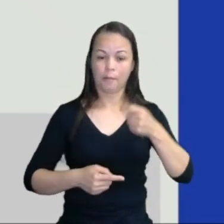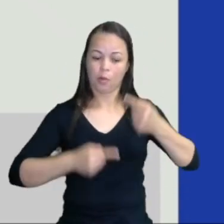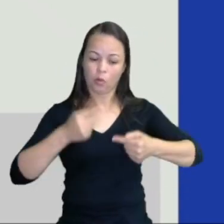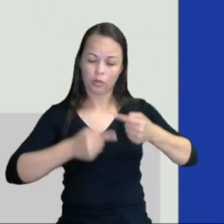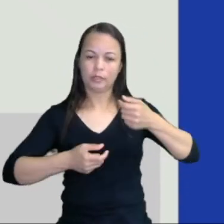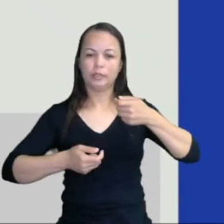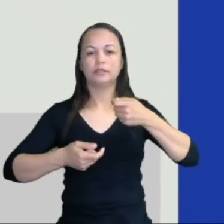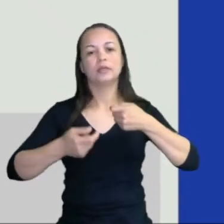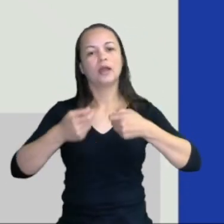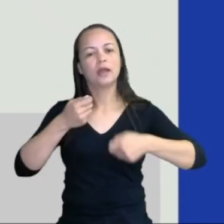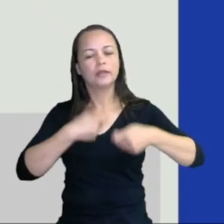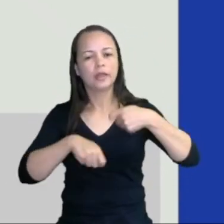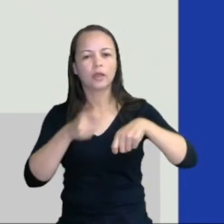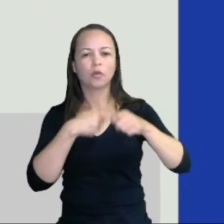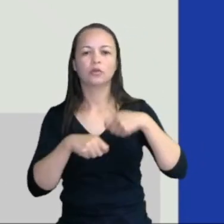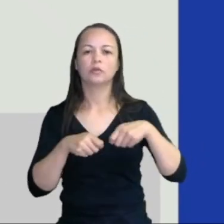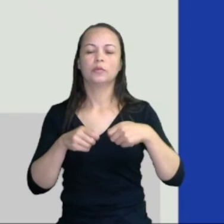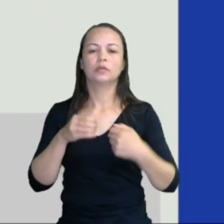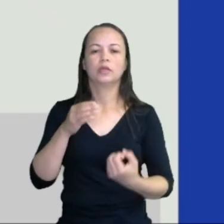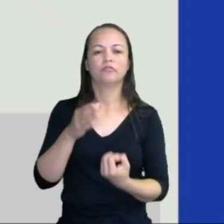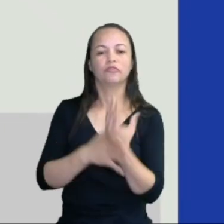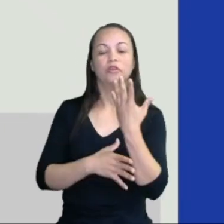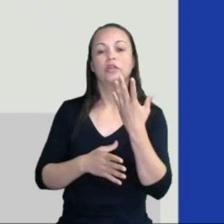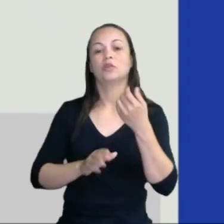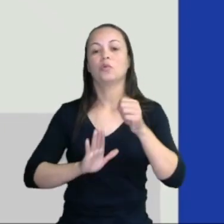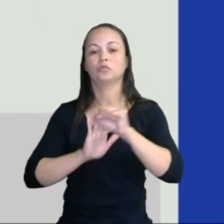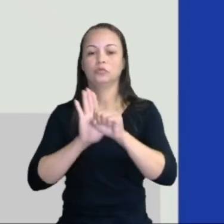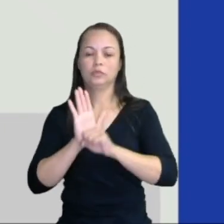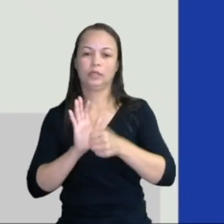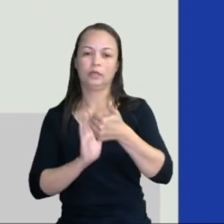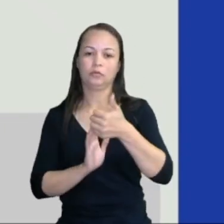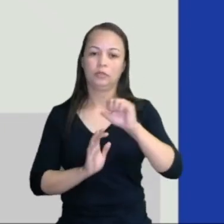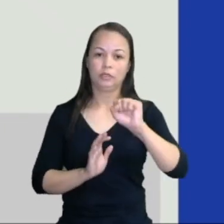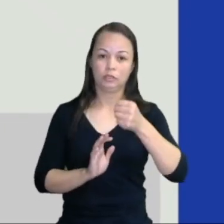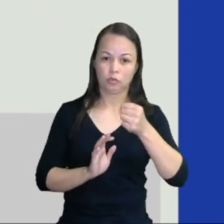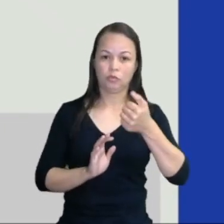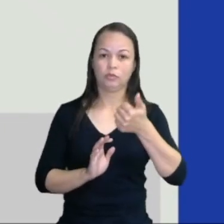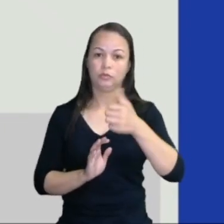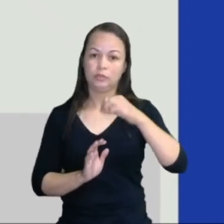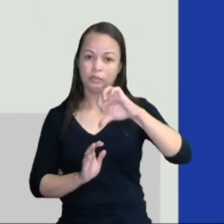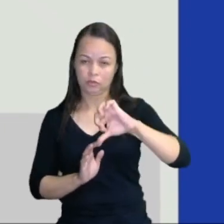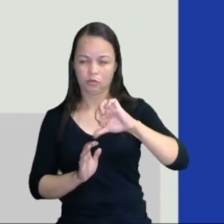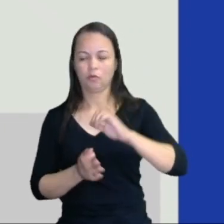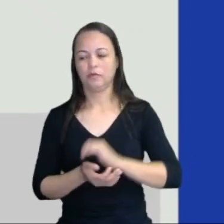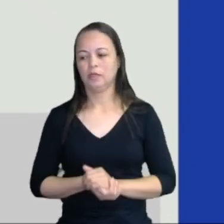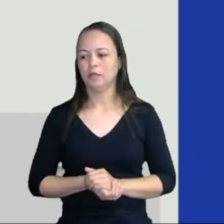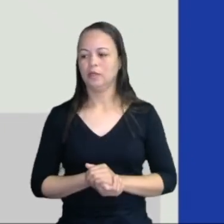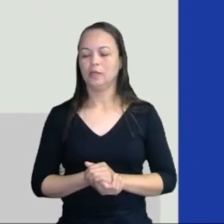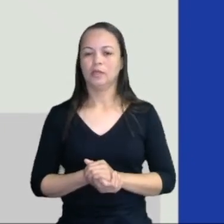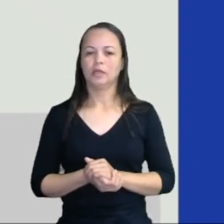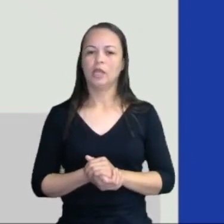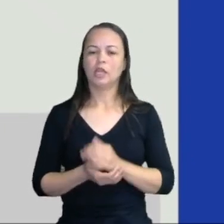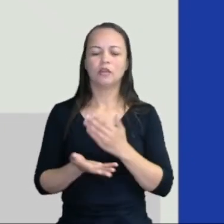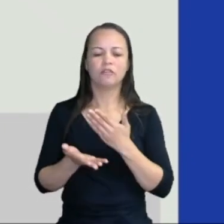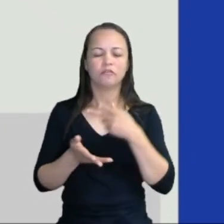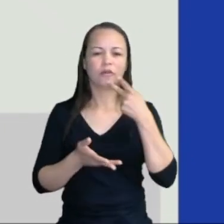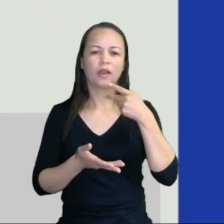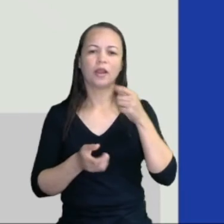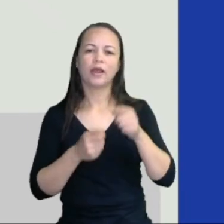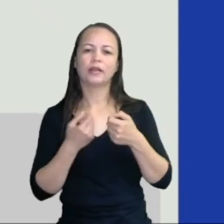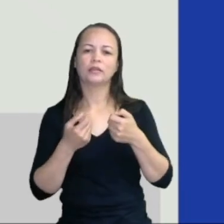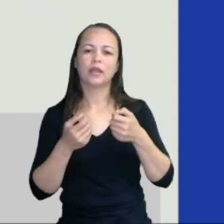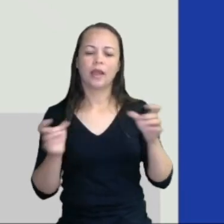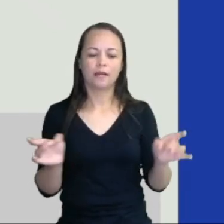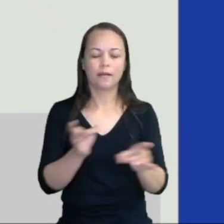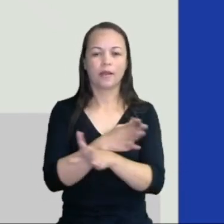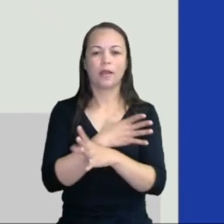os séculos 17, 18 e 19, que visava acabar com governos absolutistas, eu falei aqui